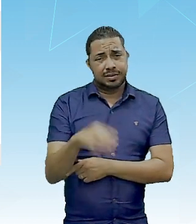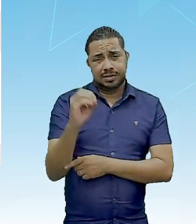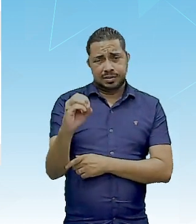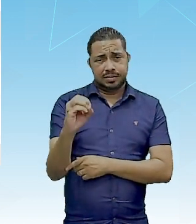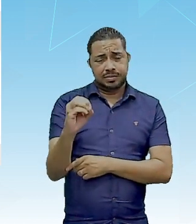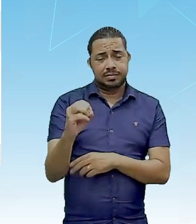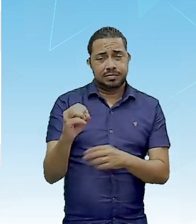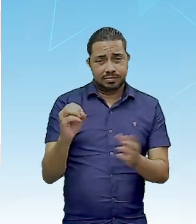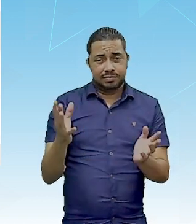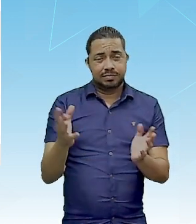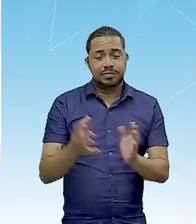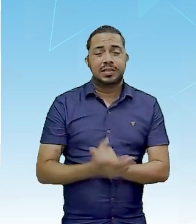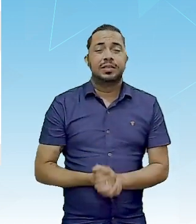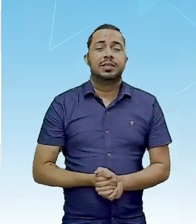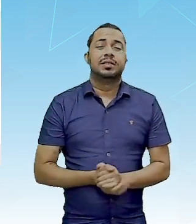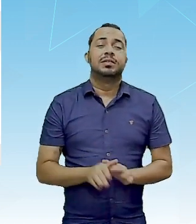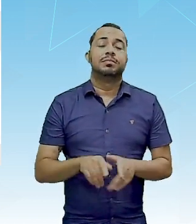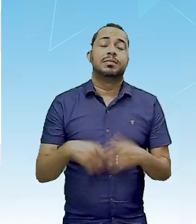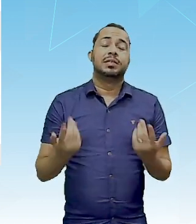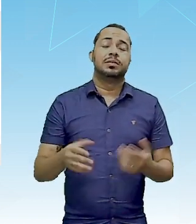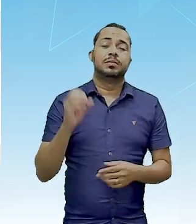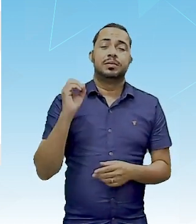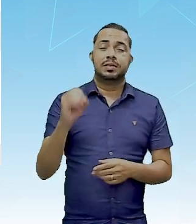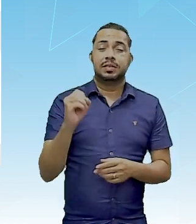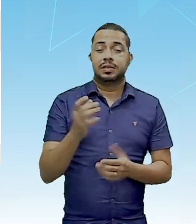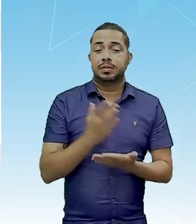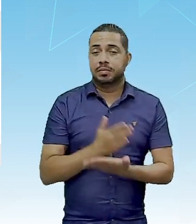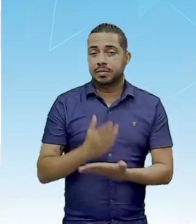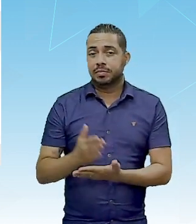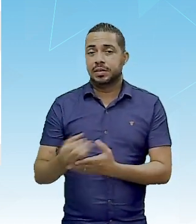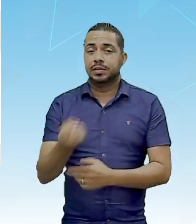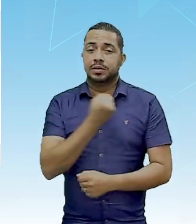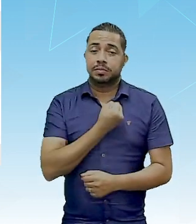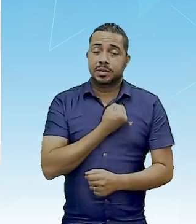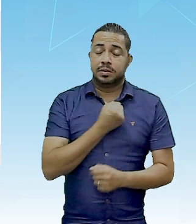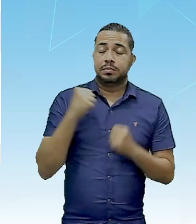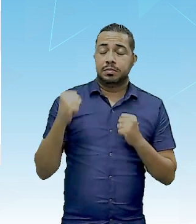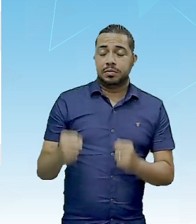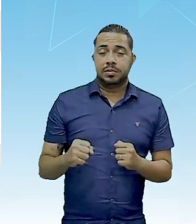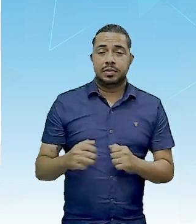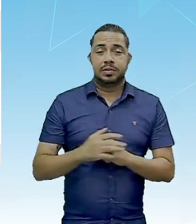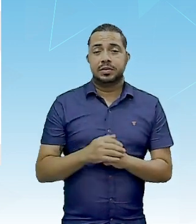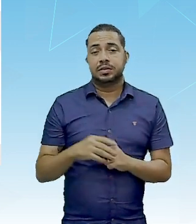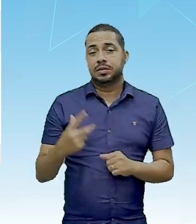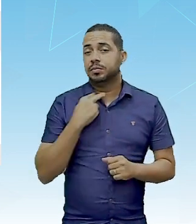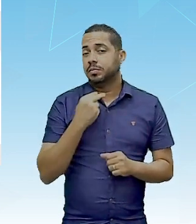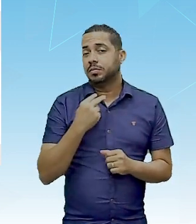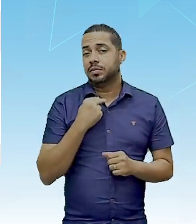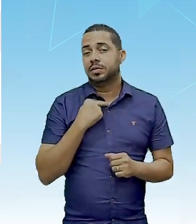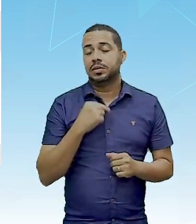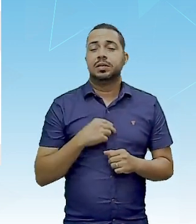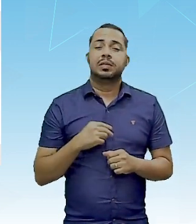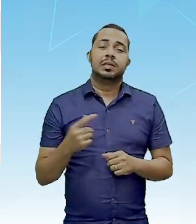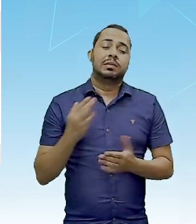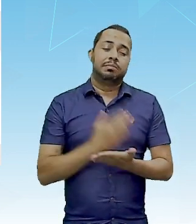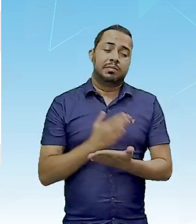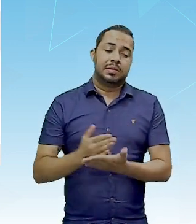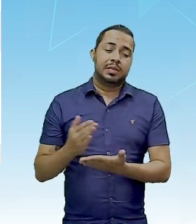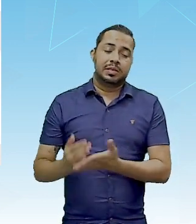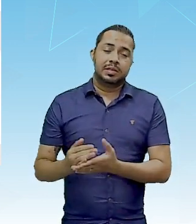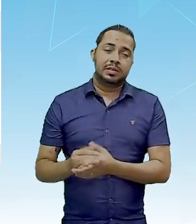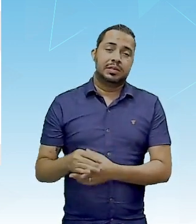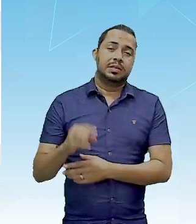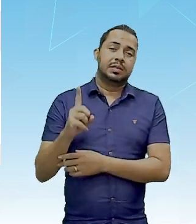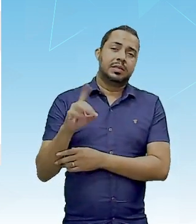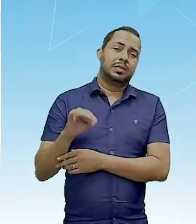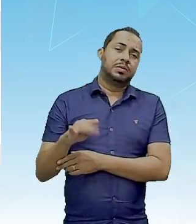ser zero, tá bom? Mas o zero na parte do numerador, ele pode existir. O que ele não pode existir é na parte do